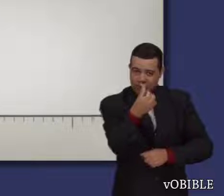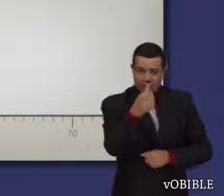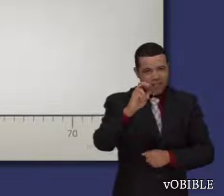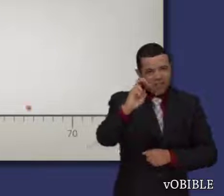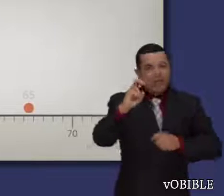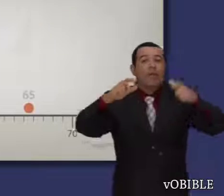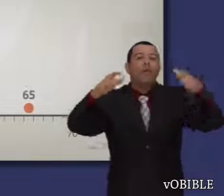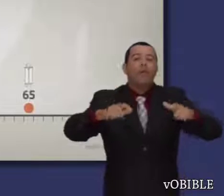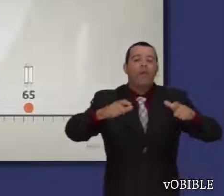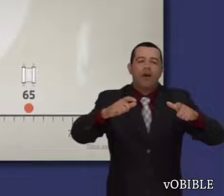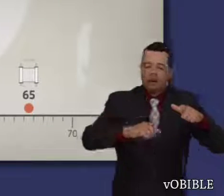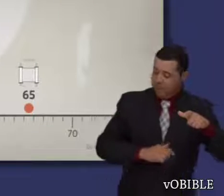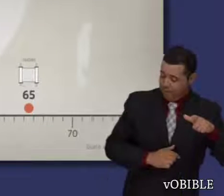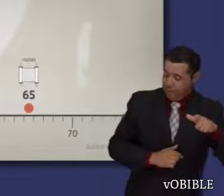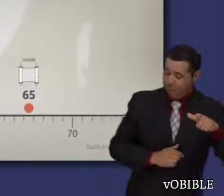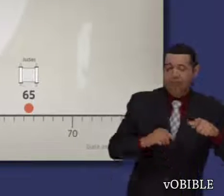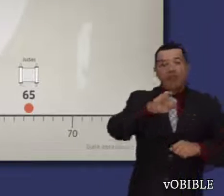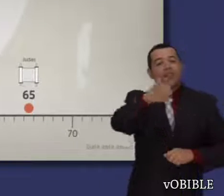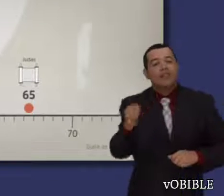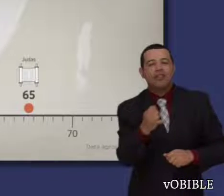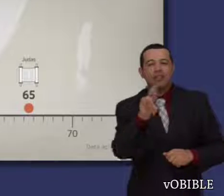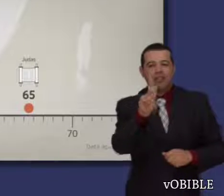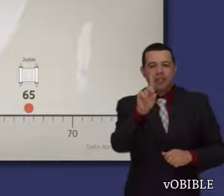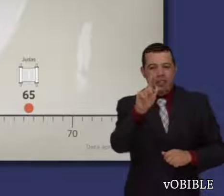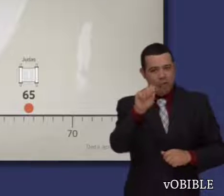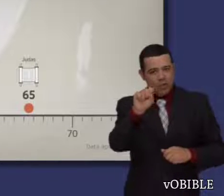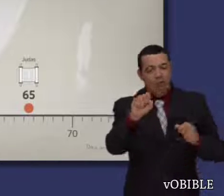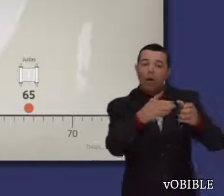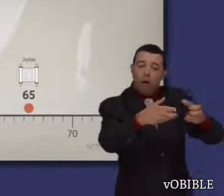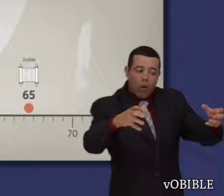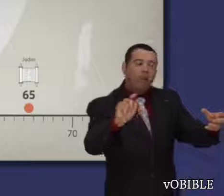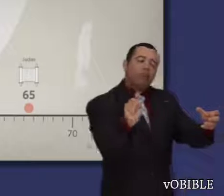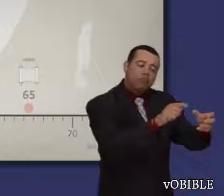Judas deve ter escrito essa carta na Palestina por volta do ano 65.